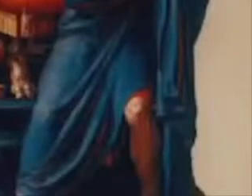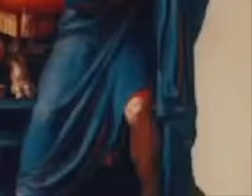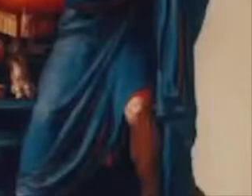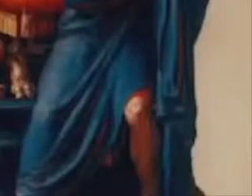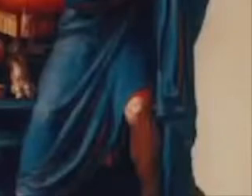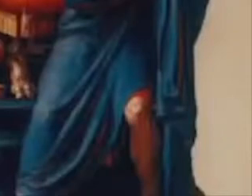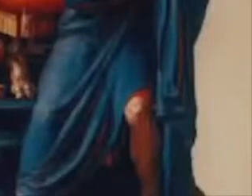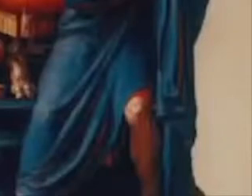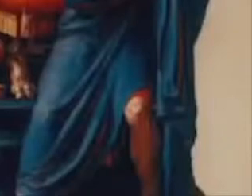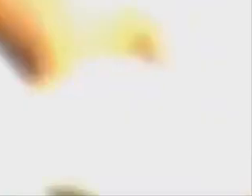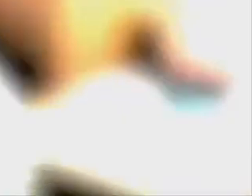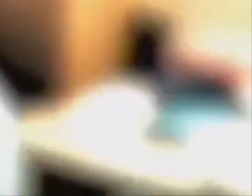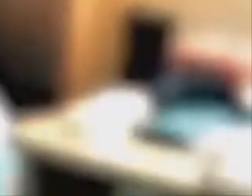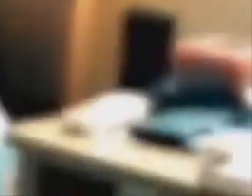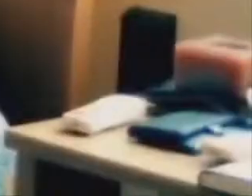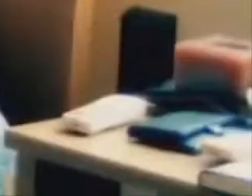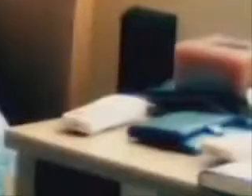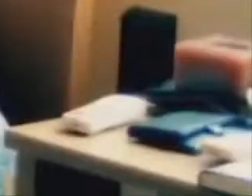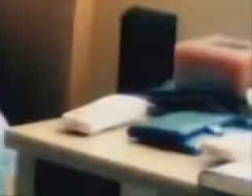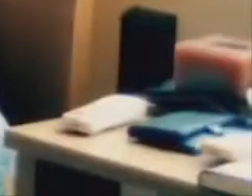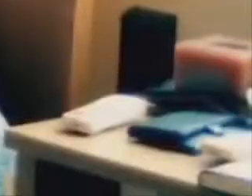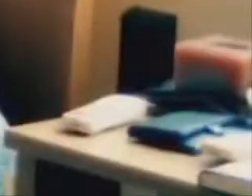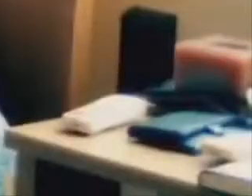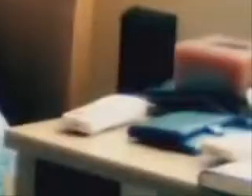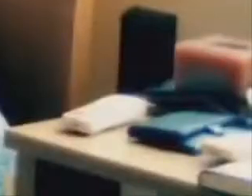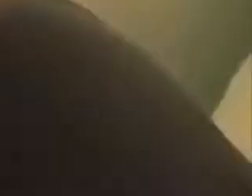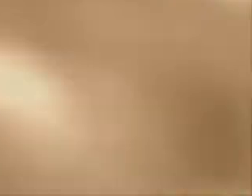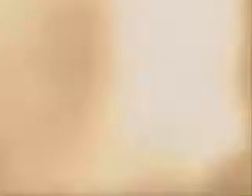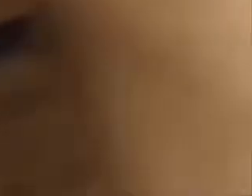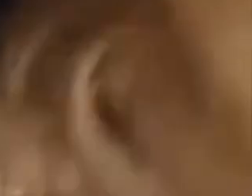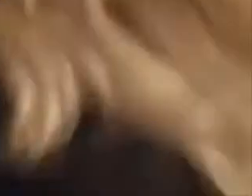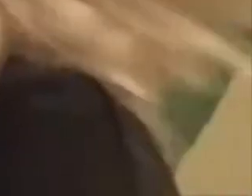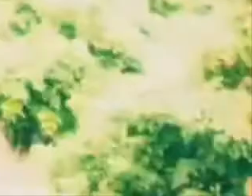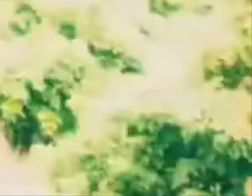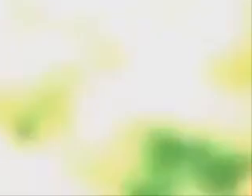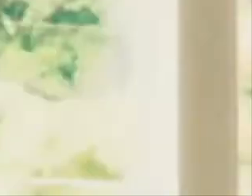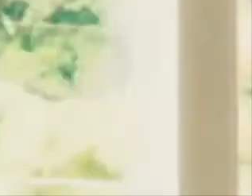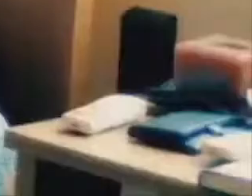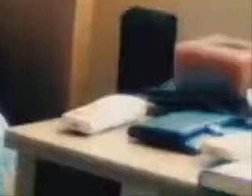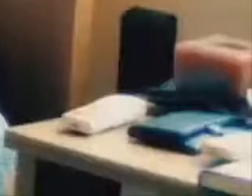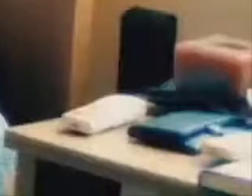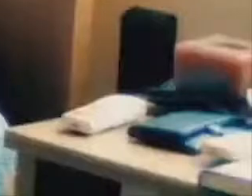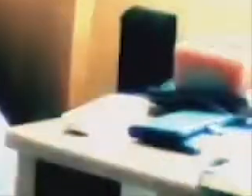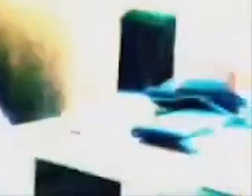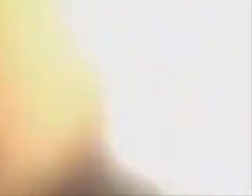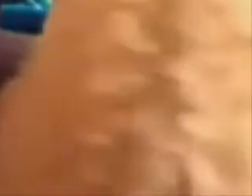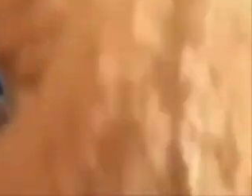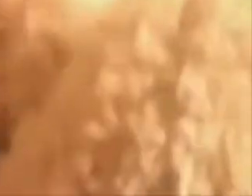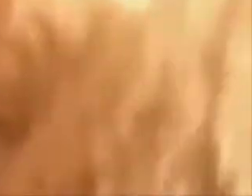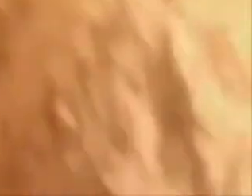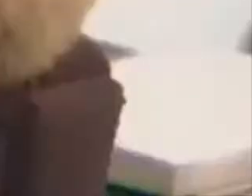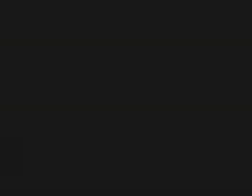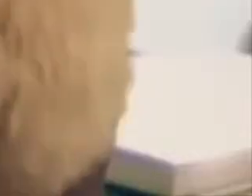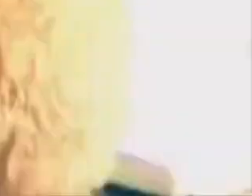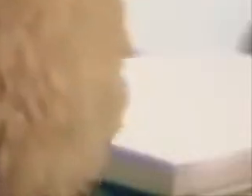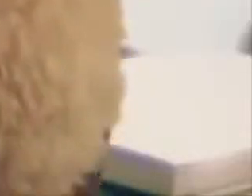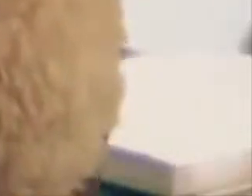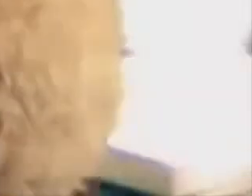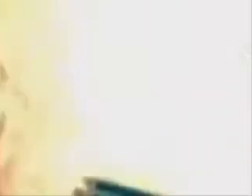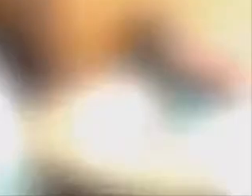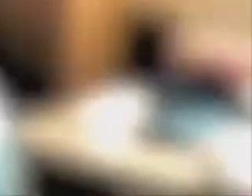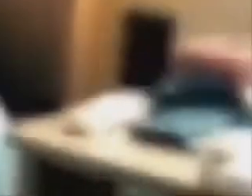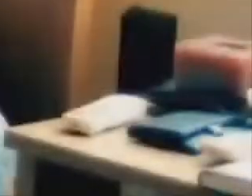Até totos brutos! Naquela altura eu estava tão desesperada, então eu só conseguia pensar no meu